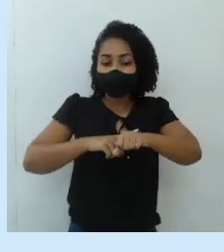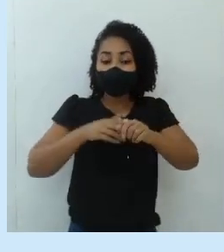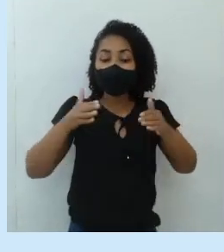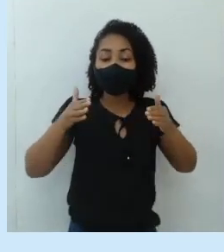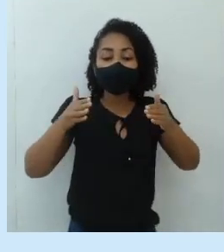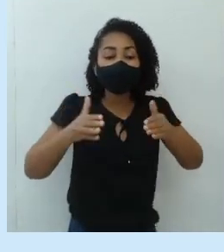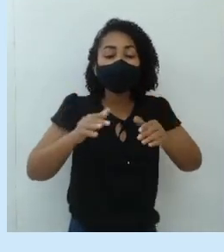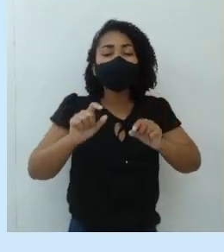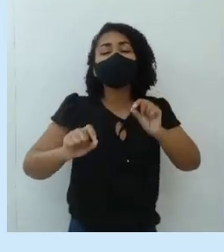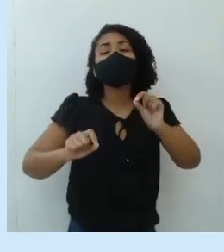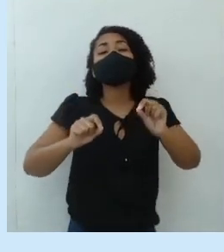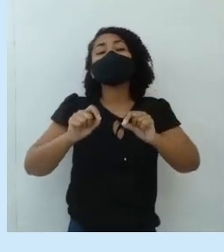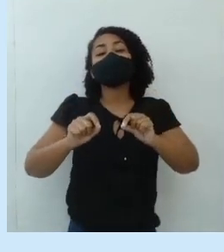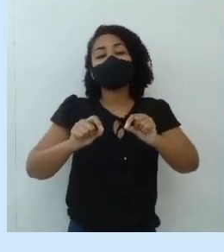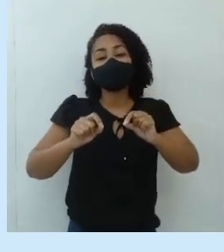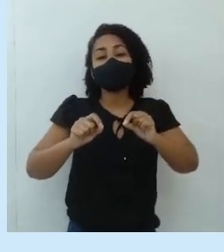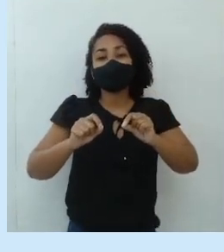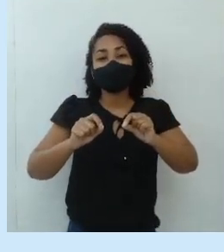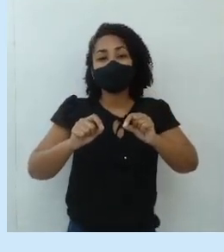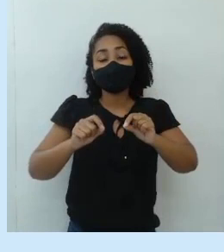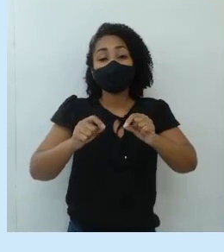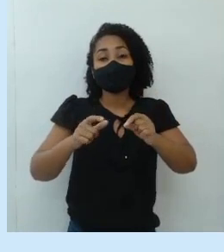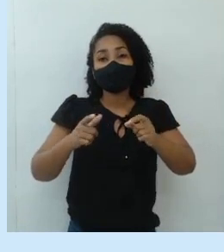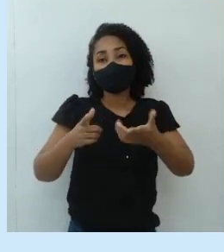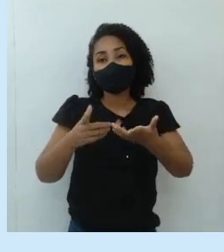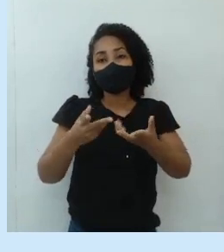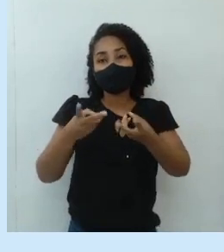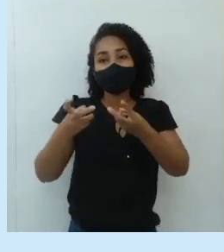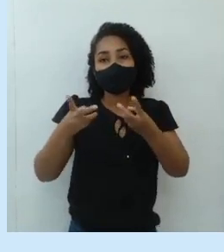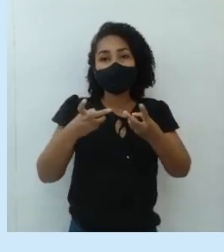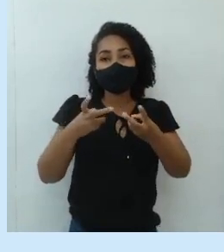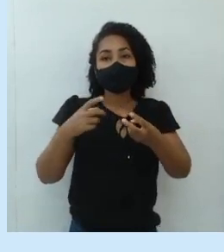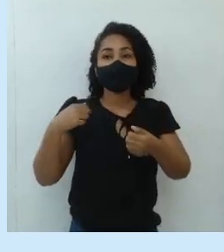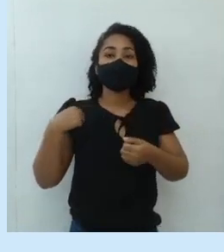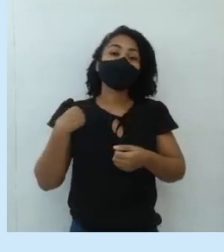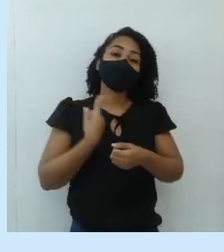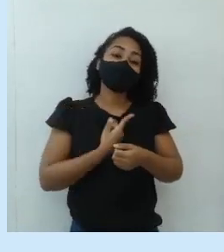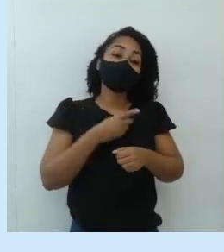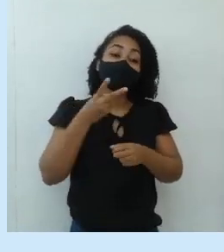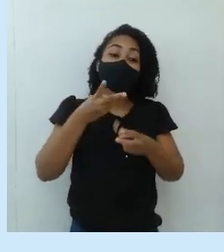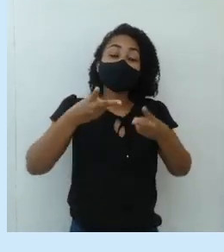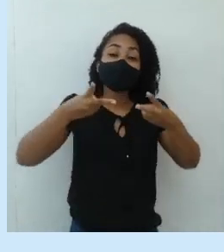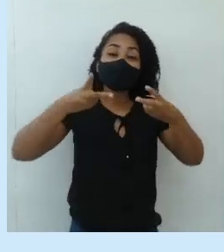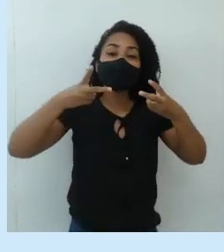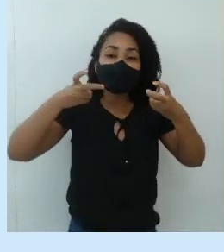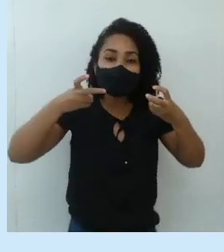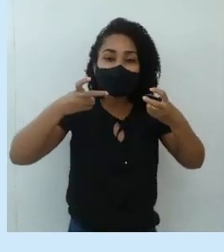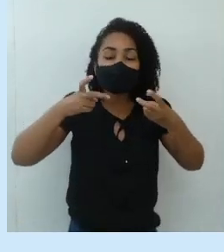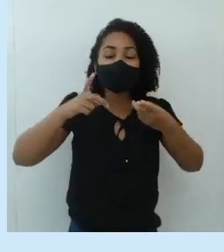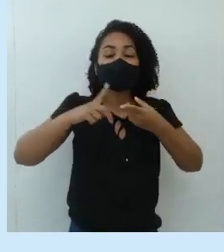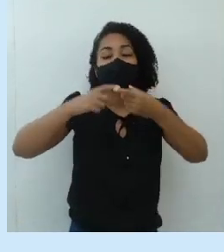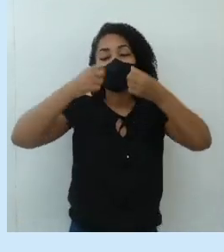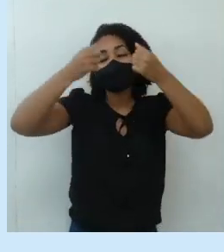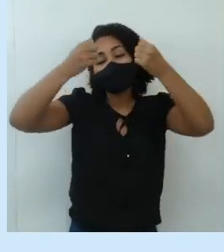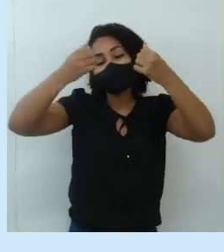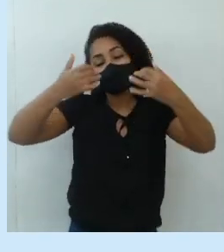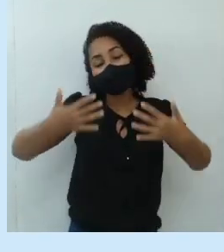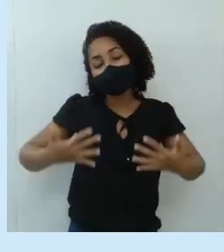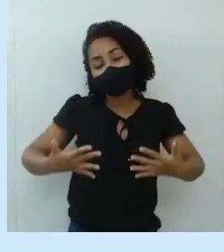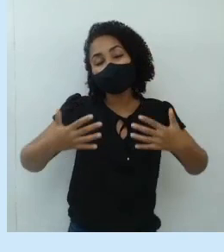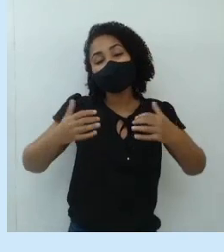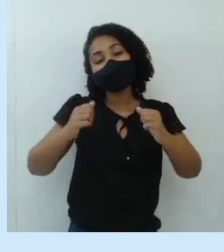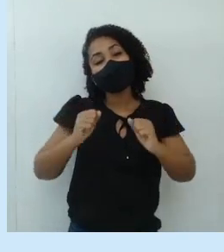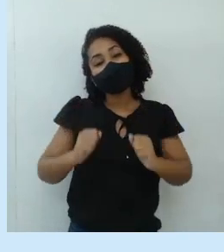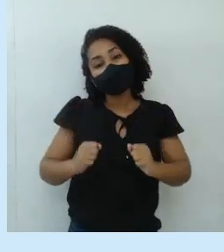aí no caso, na nossa observação, descrição, hipóteses